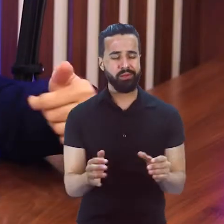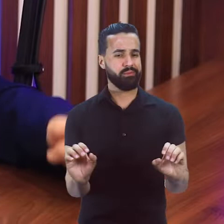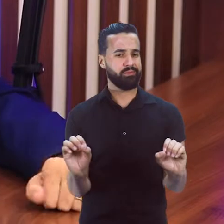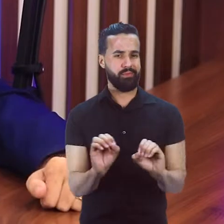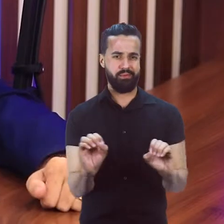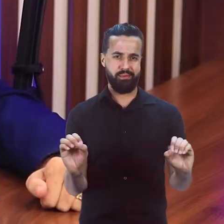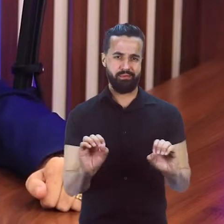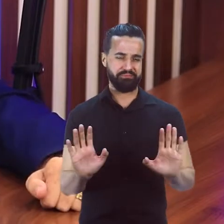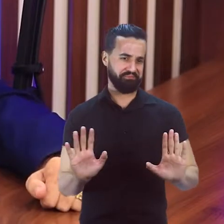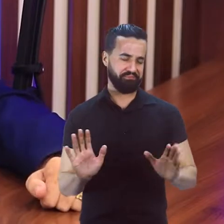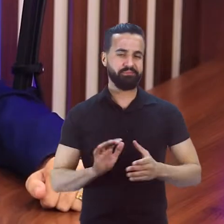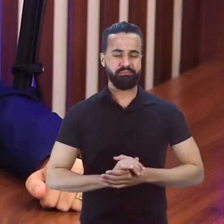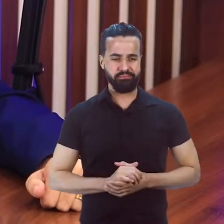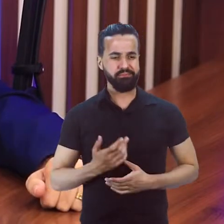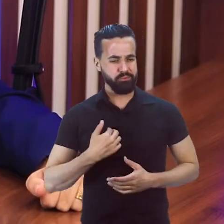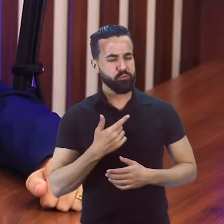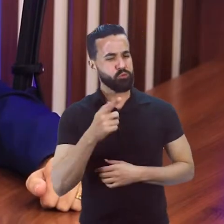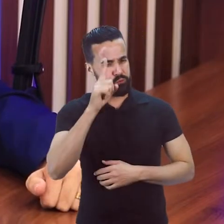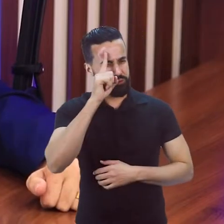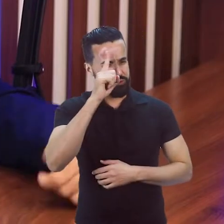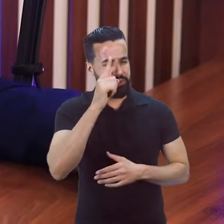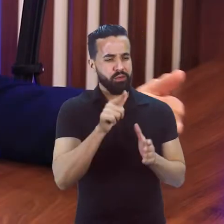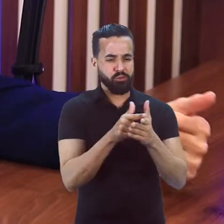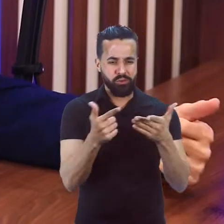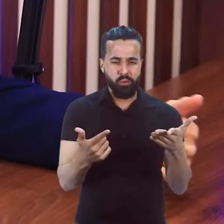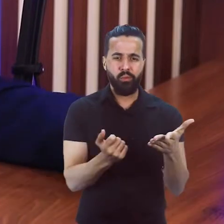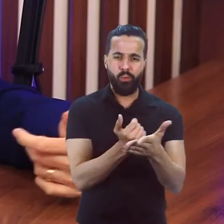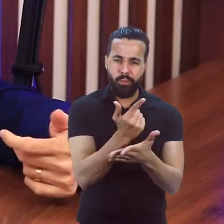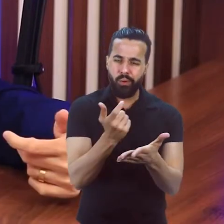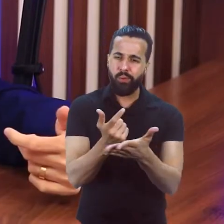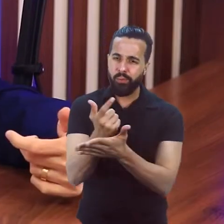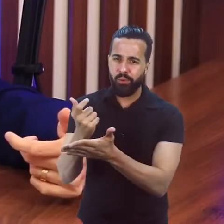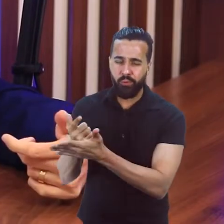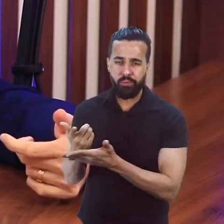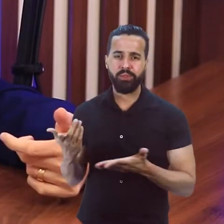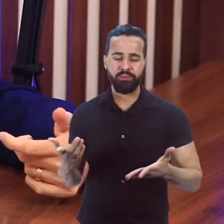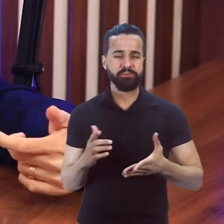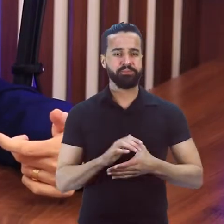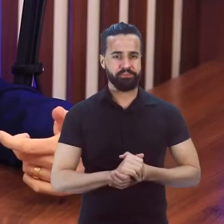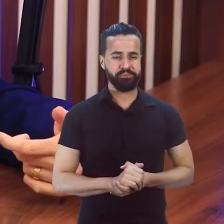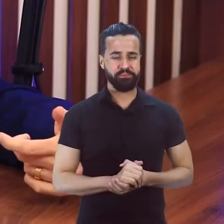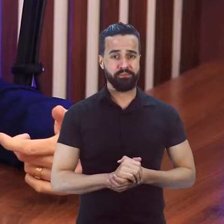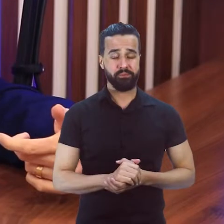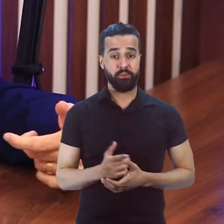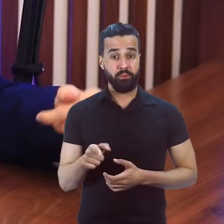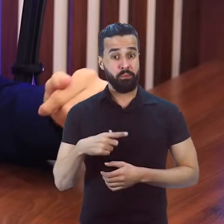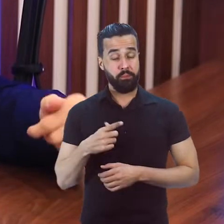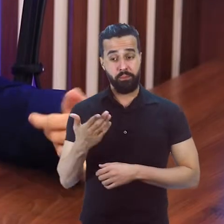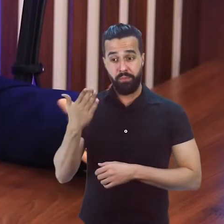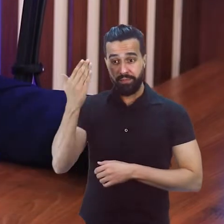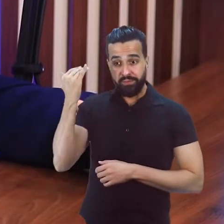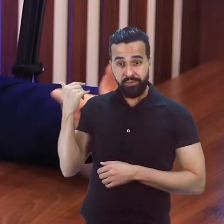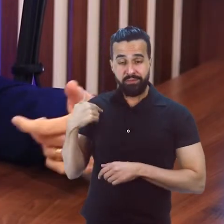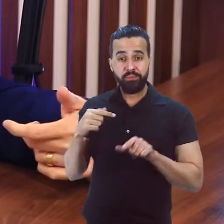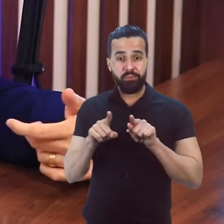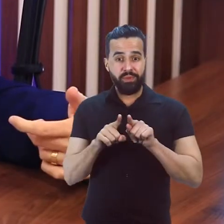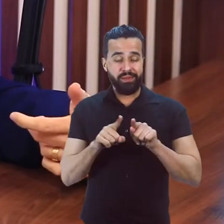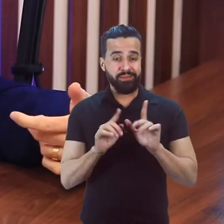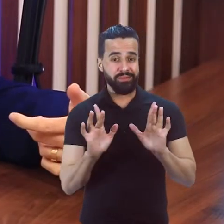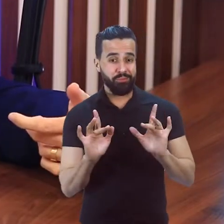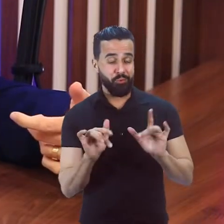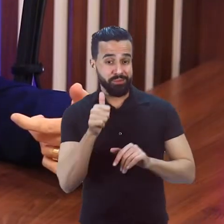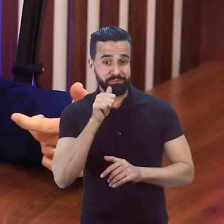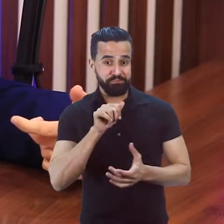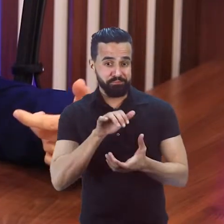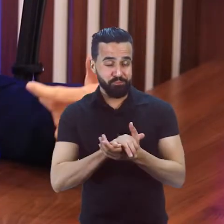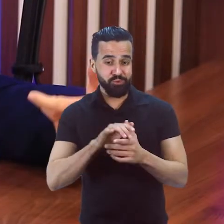aquilo ali. E um dia, rapaz, a minha esposa estava grávida, né? Tinha vindo aqui para